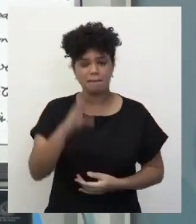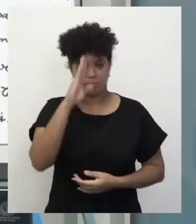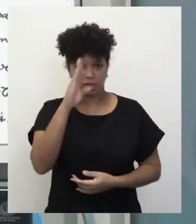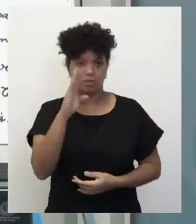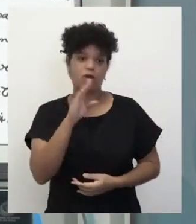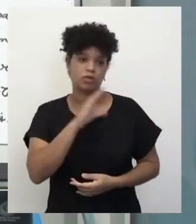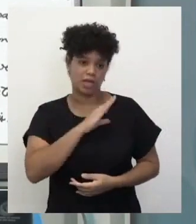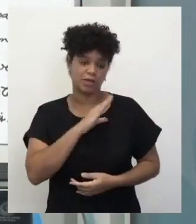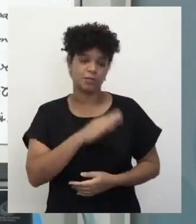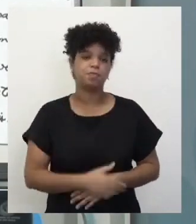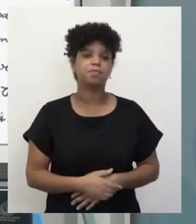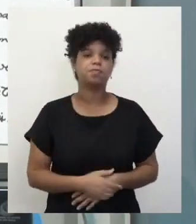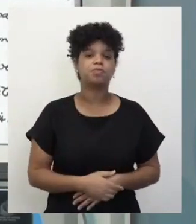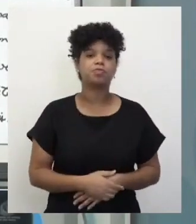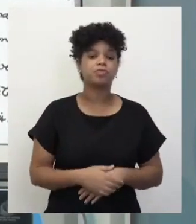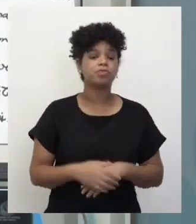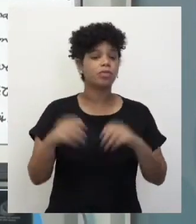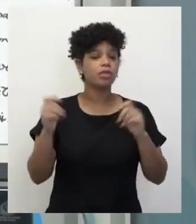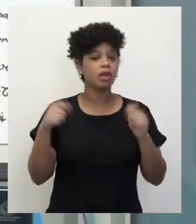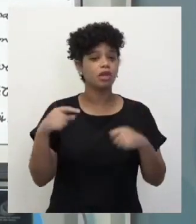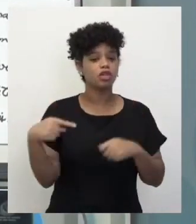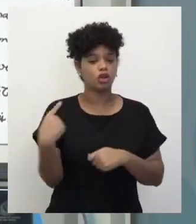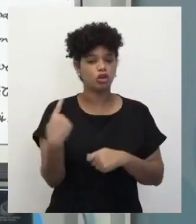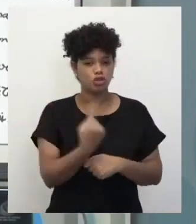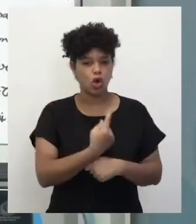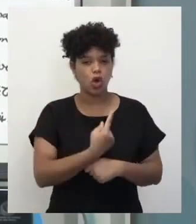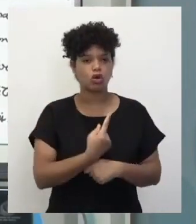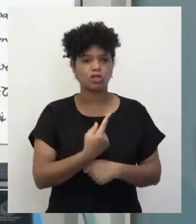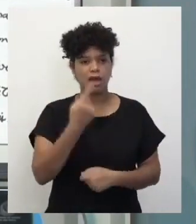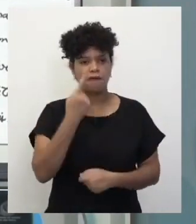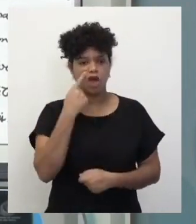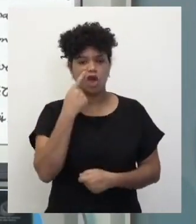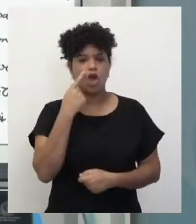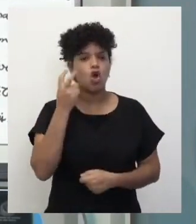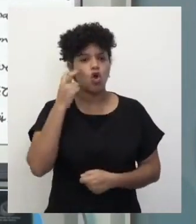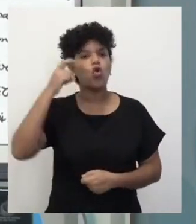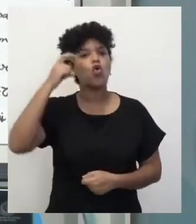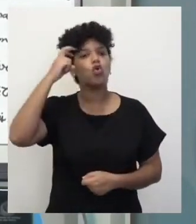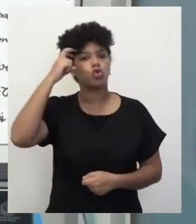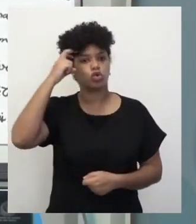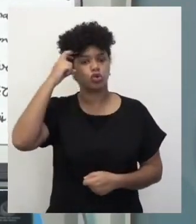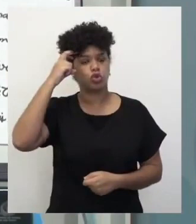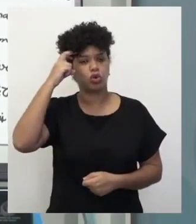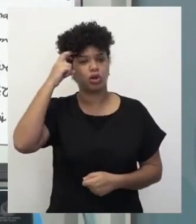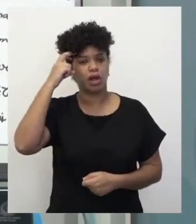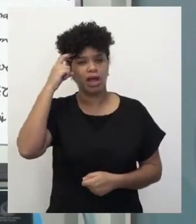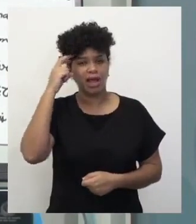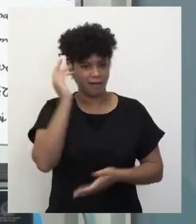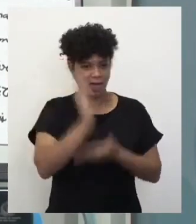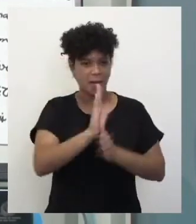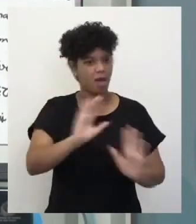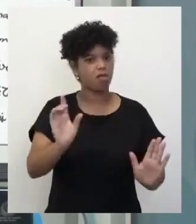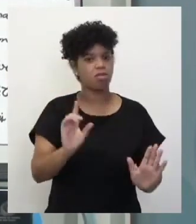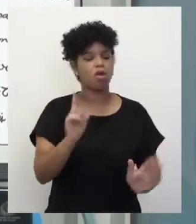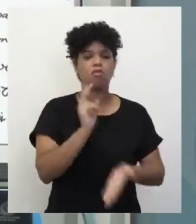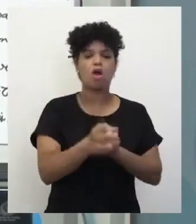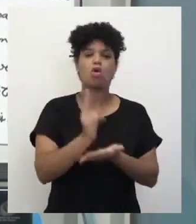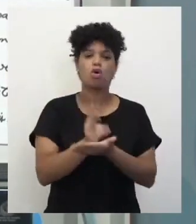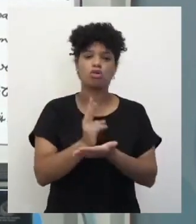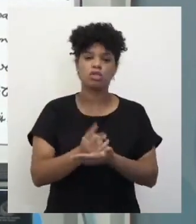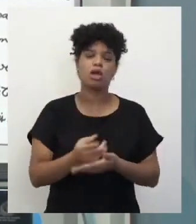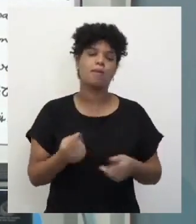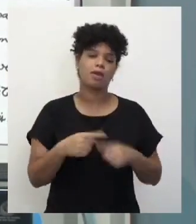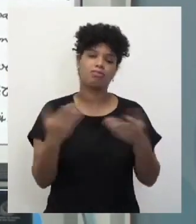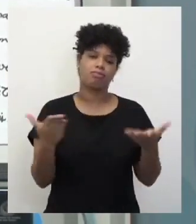É uma forma, né, de que a gente não deixe, né, a cultura perecer nesse tempo, né, tão difícil que a gente está